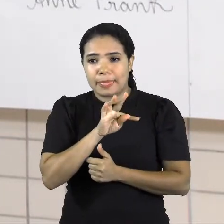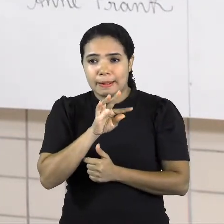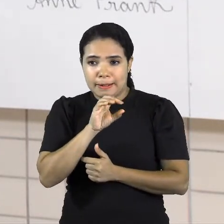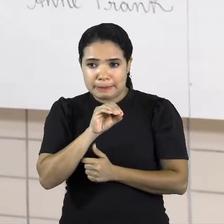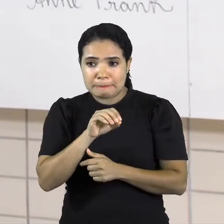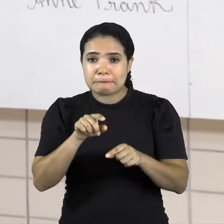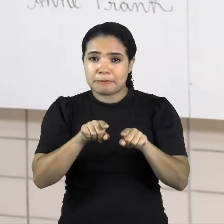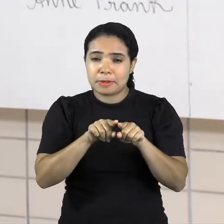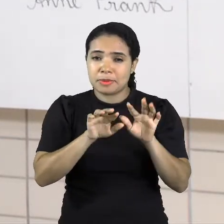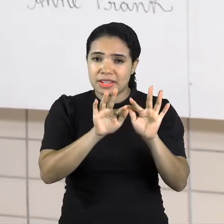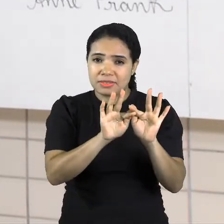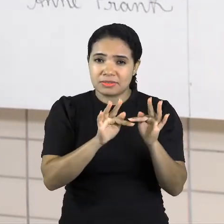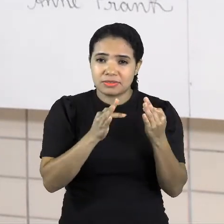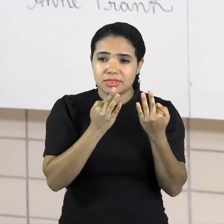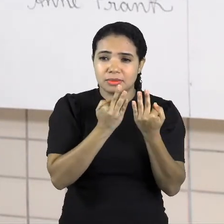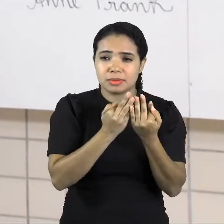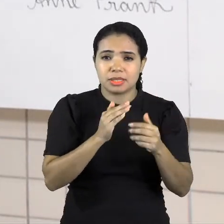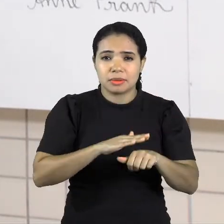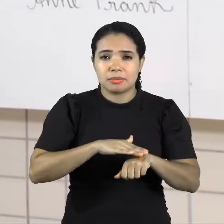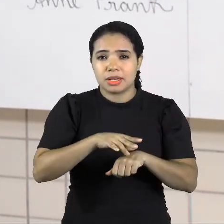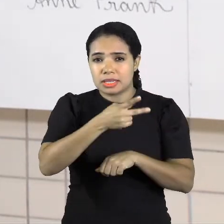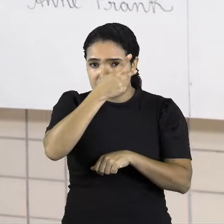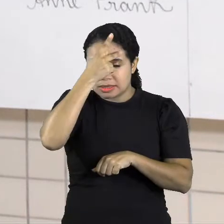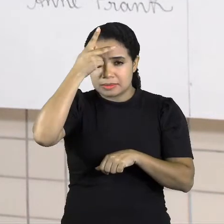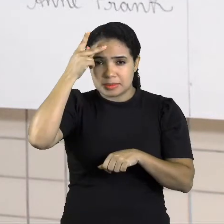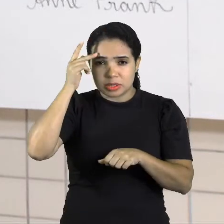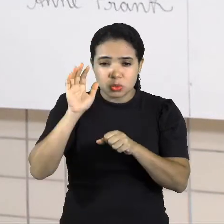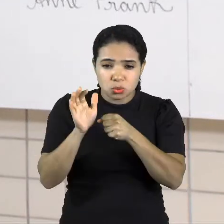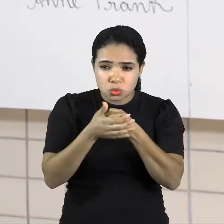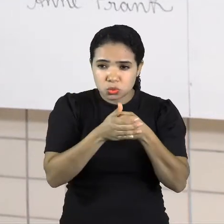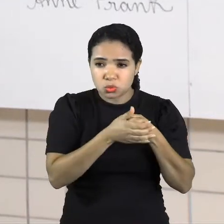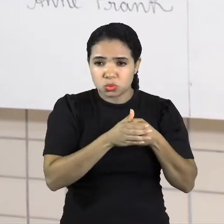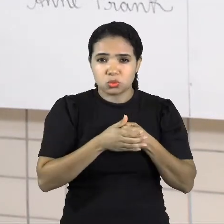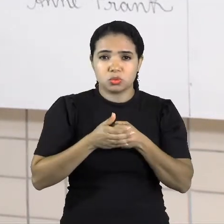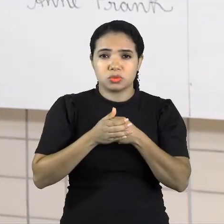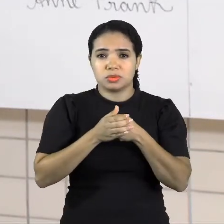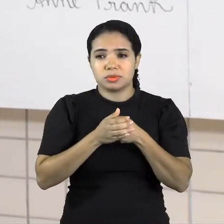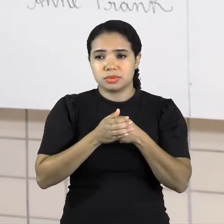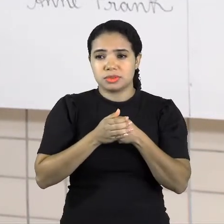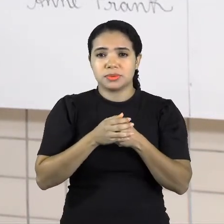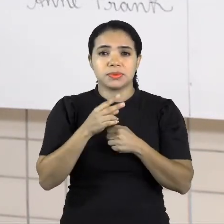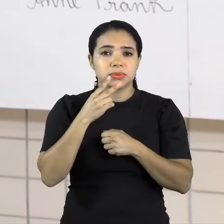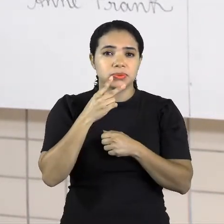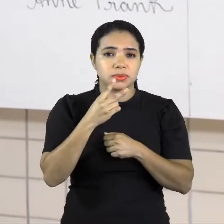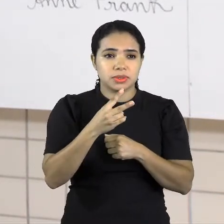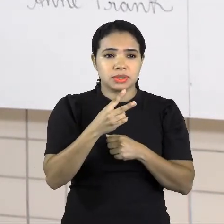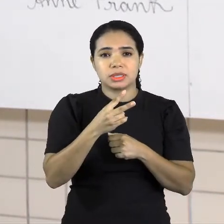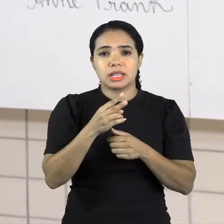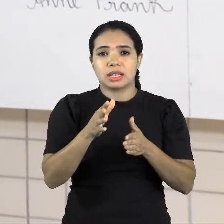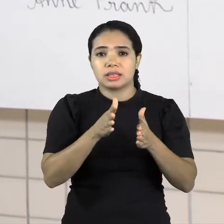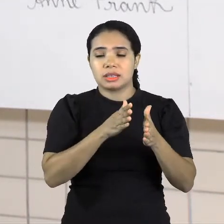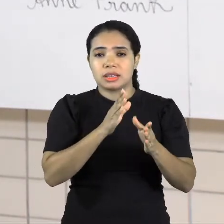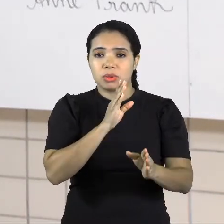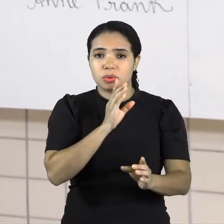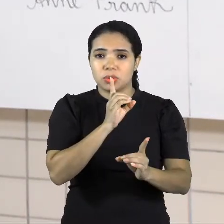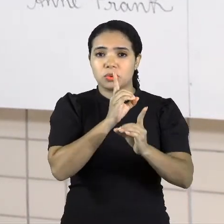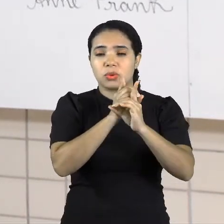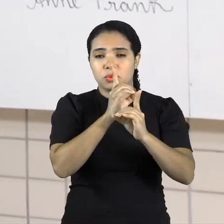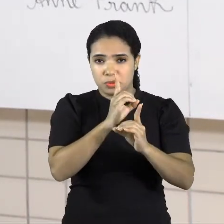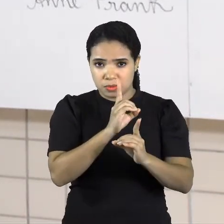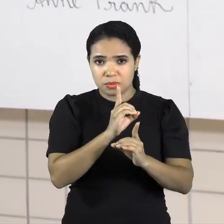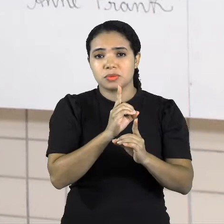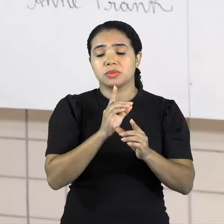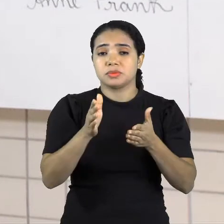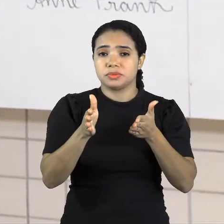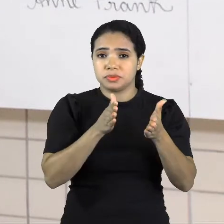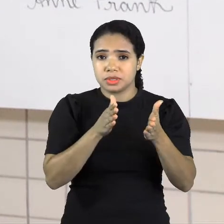e a família, com mais pessoas que ficaram lá escondidas, ficaram uns 2 anos lá até serem encontrados, e foi nesse período